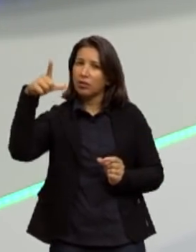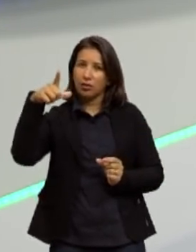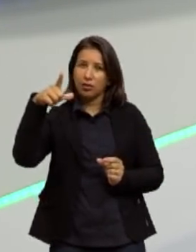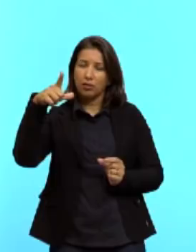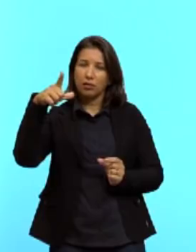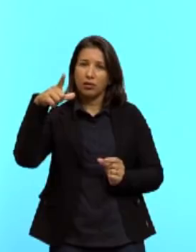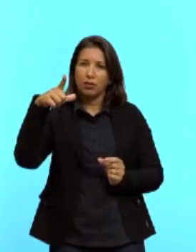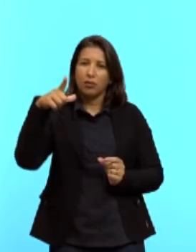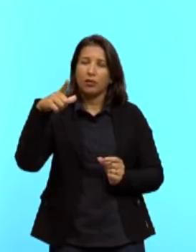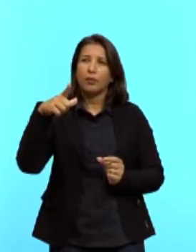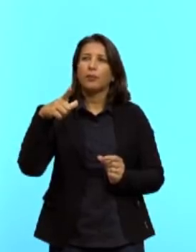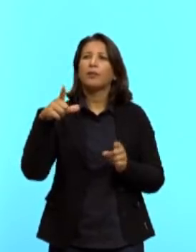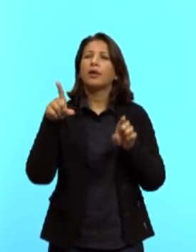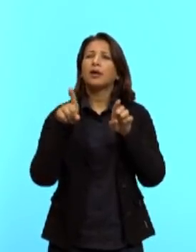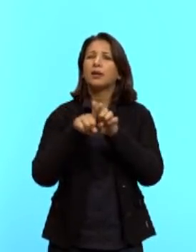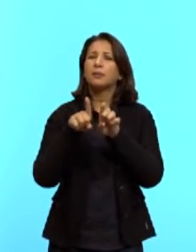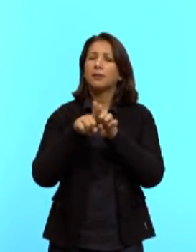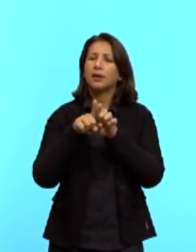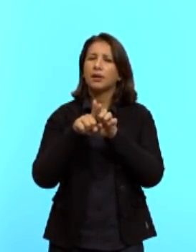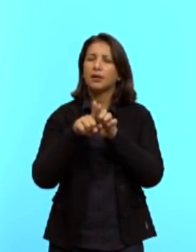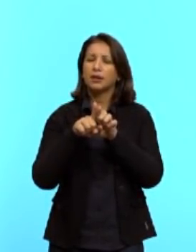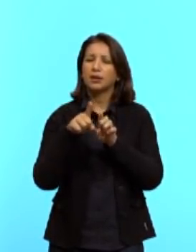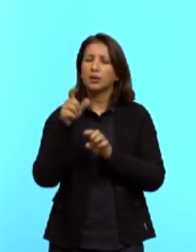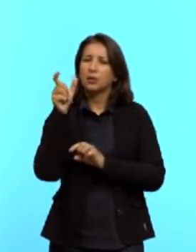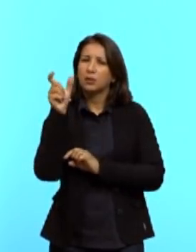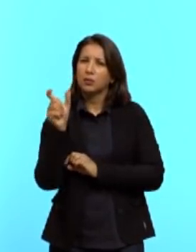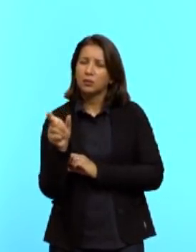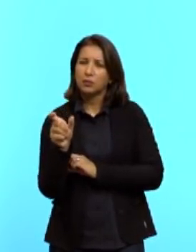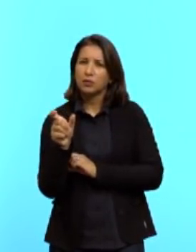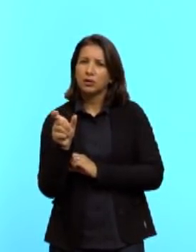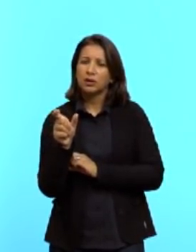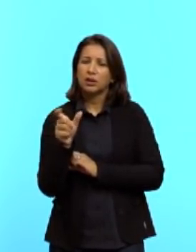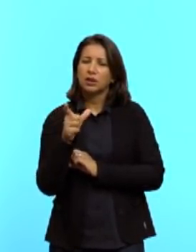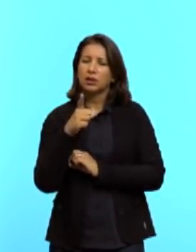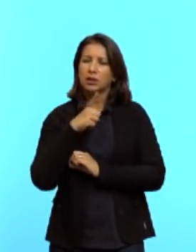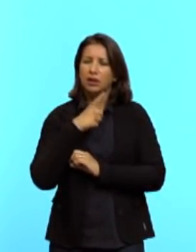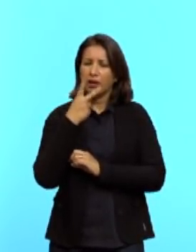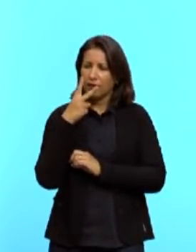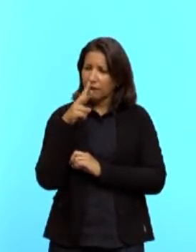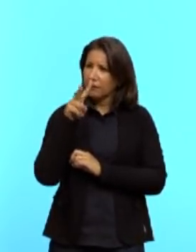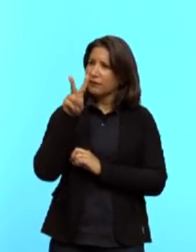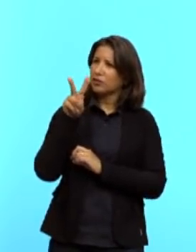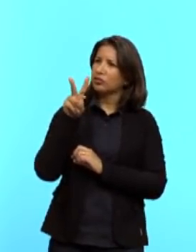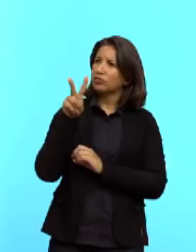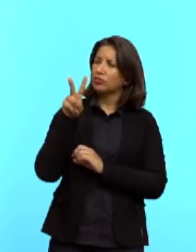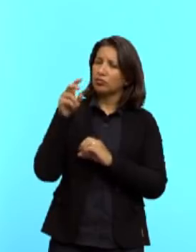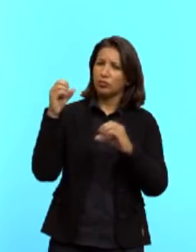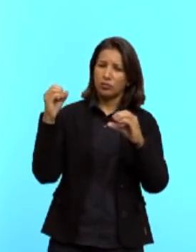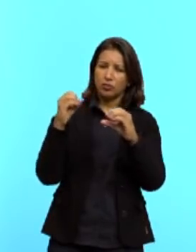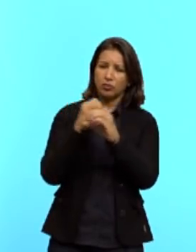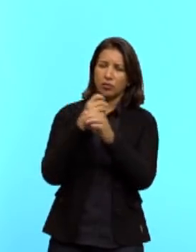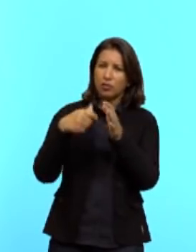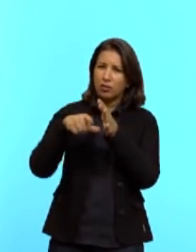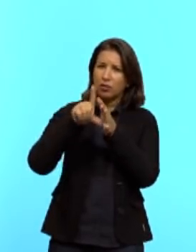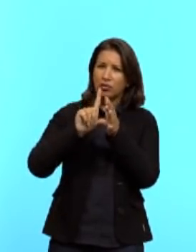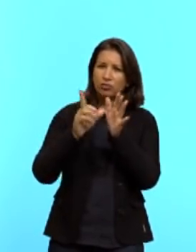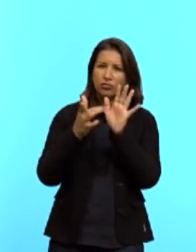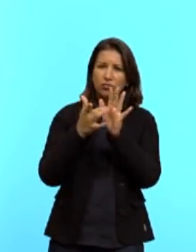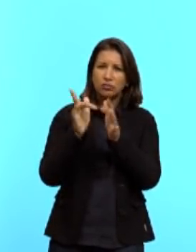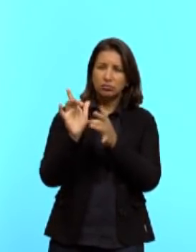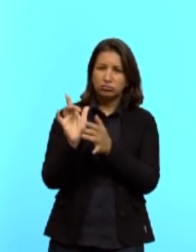segundo heródoto ele queria ver se o eclipse solar em 585 antes de cristo